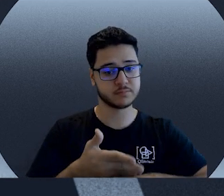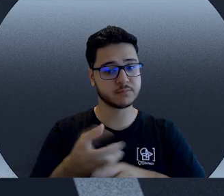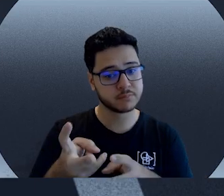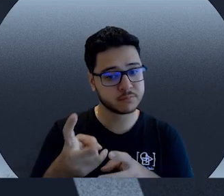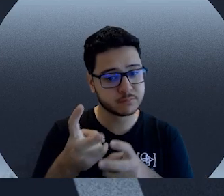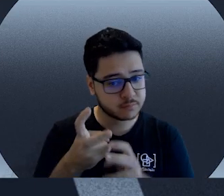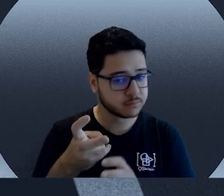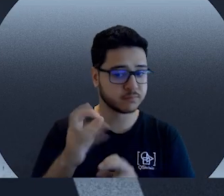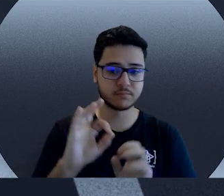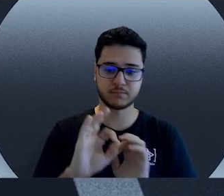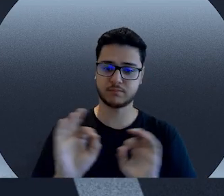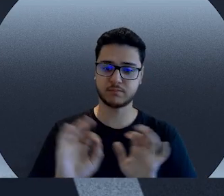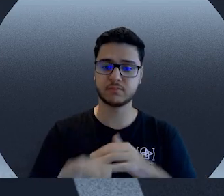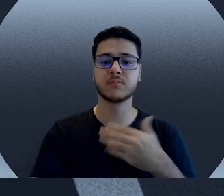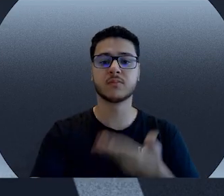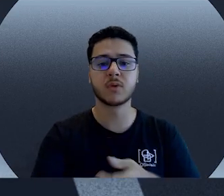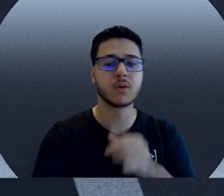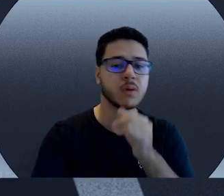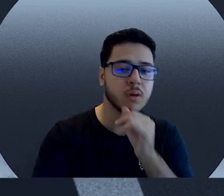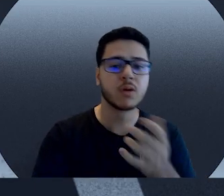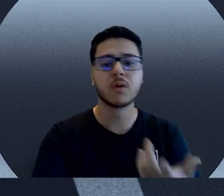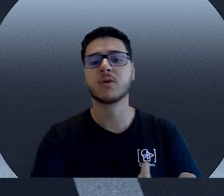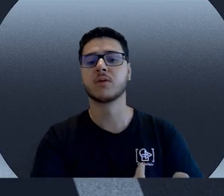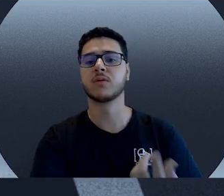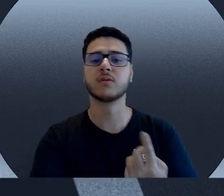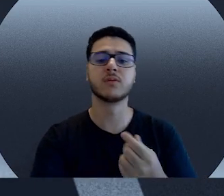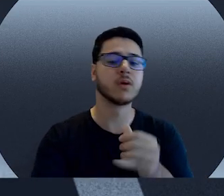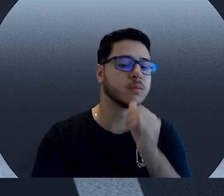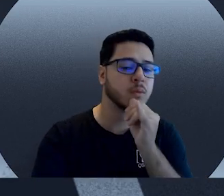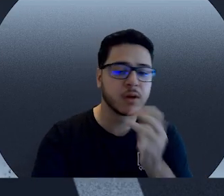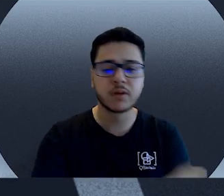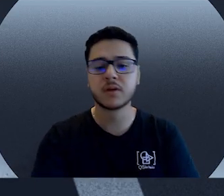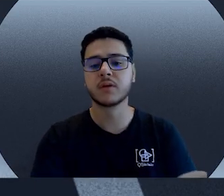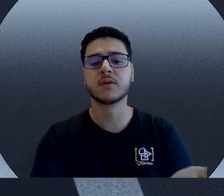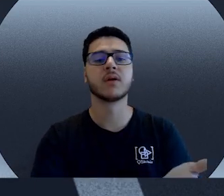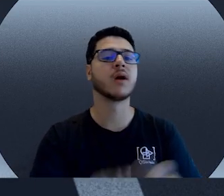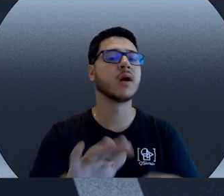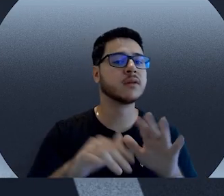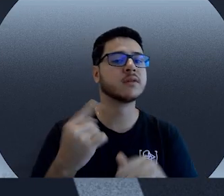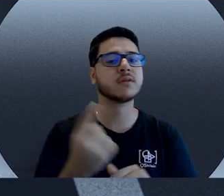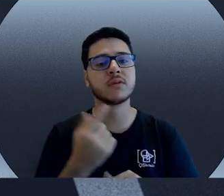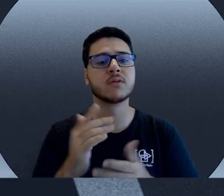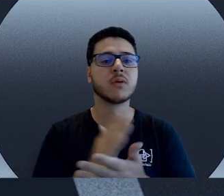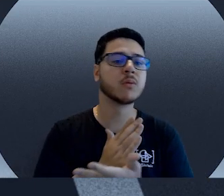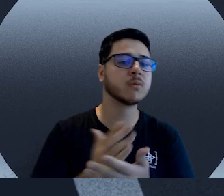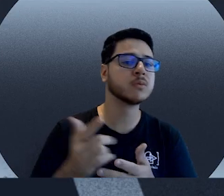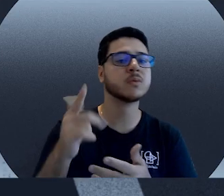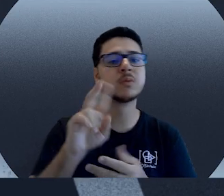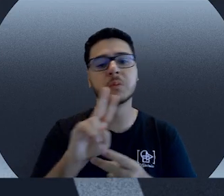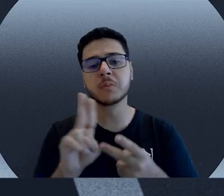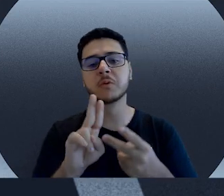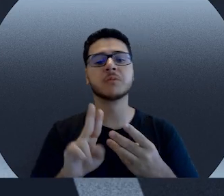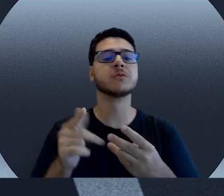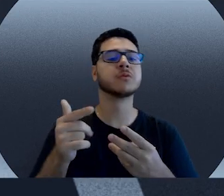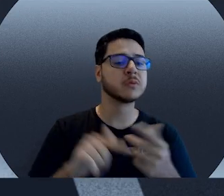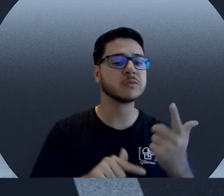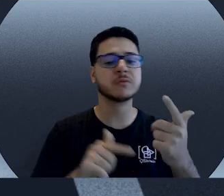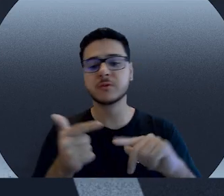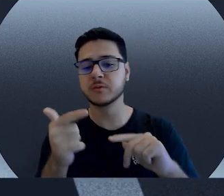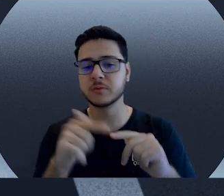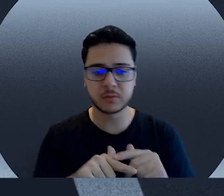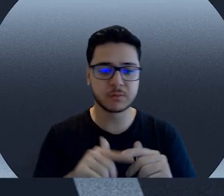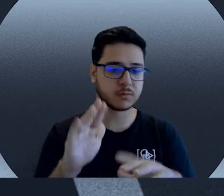ver quando a gente vai fazer uma formação em artes, né? Às vezes a gente acaba repetindo alguns nomes, então é bom a gente também dar